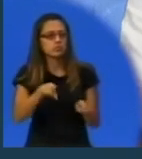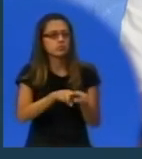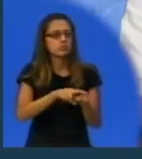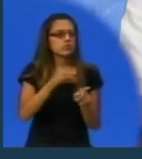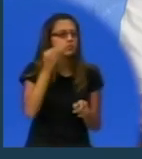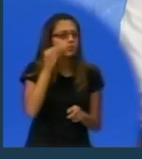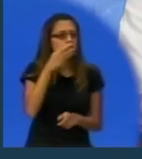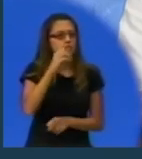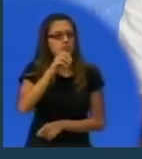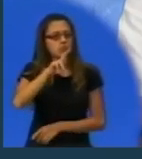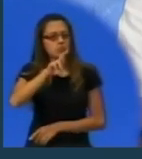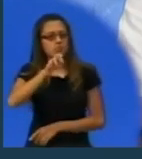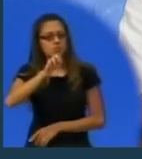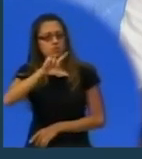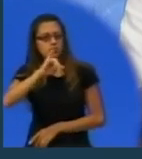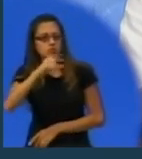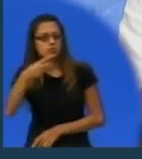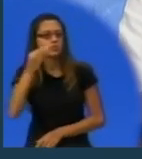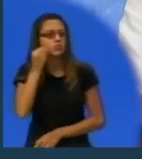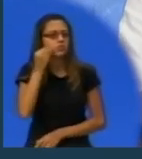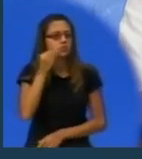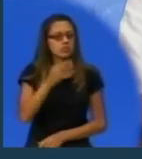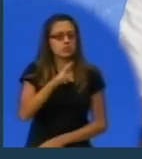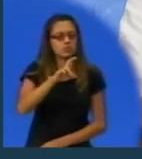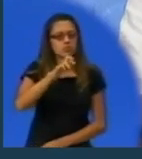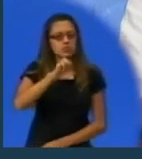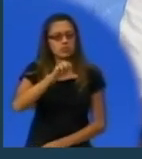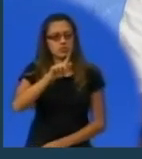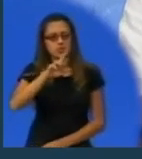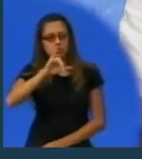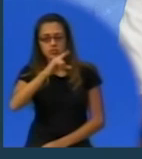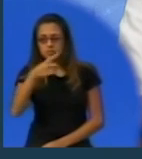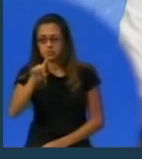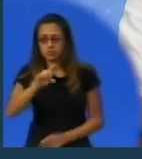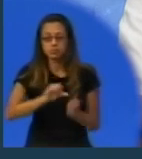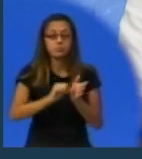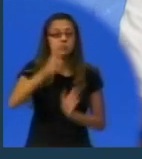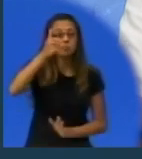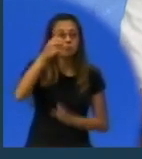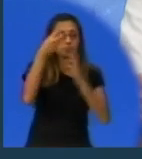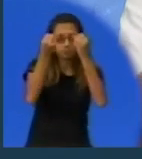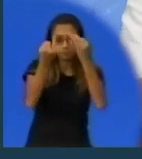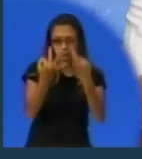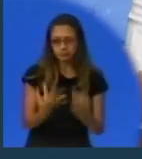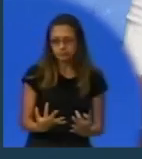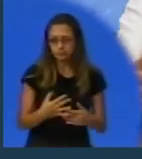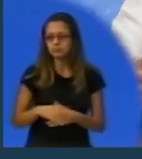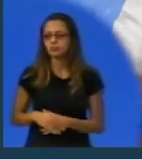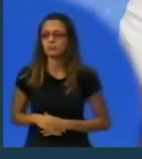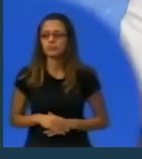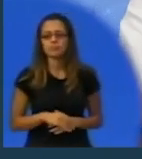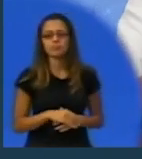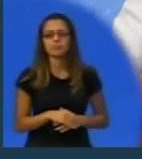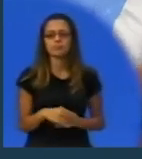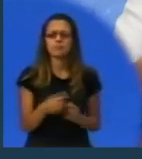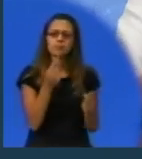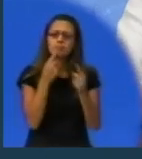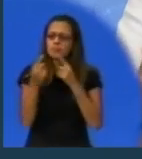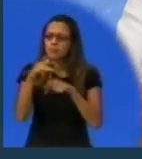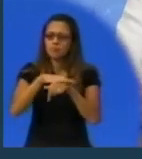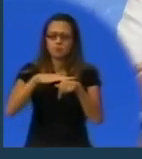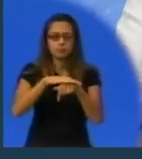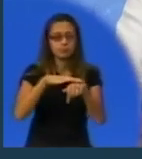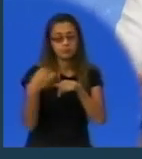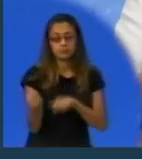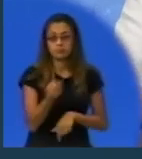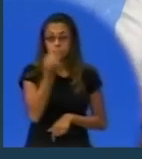O primeiro dos nossos conteúdos, que tem relação com a normalidade de distribuição dos dados, ela é uma discussão que é